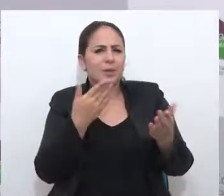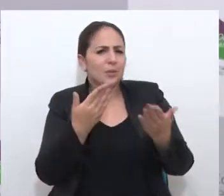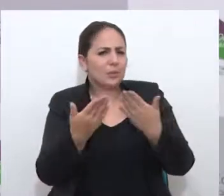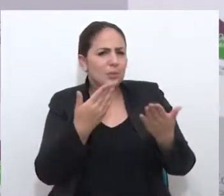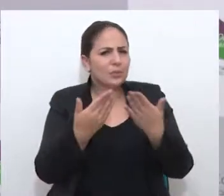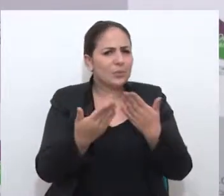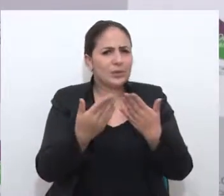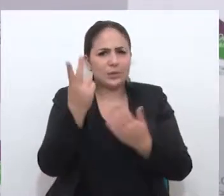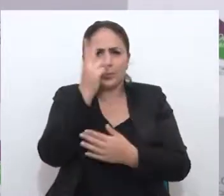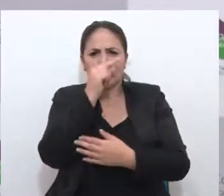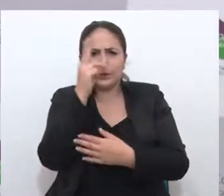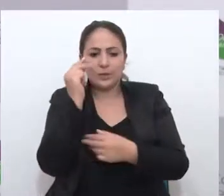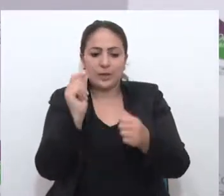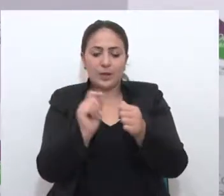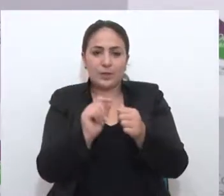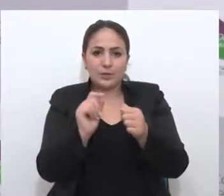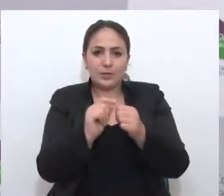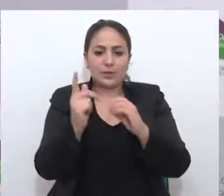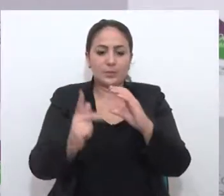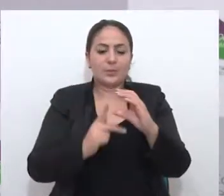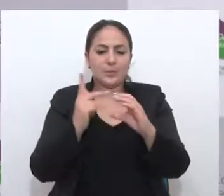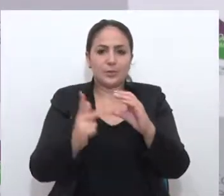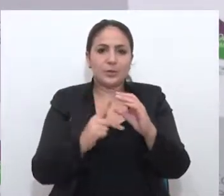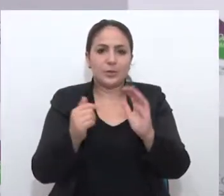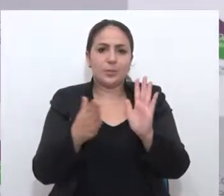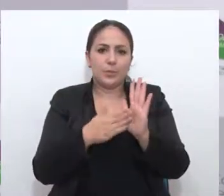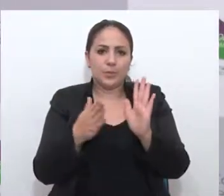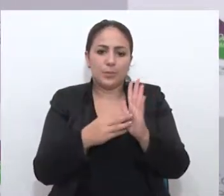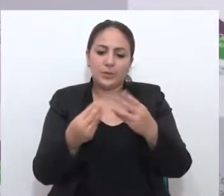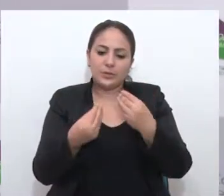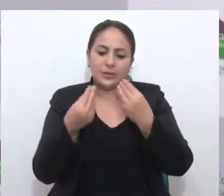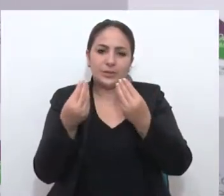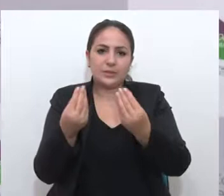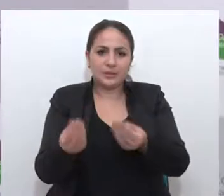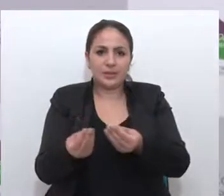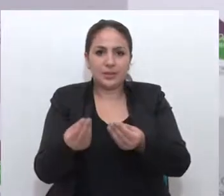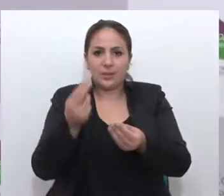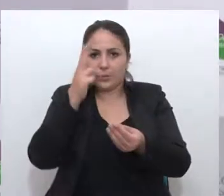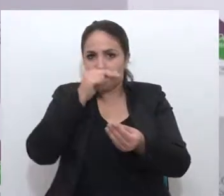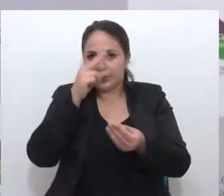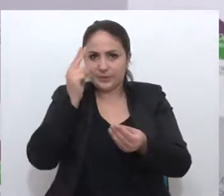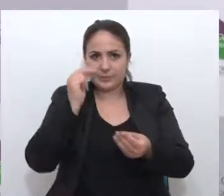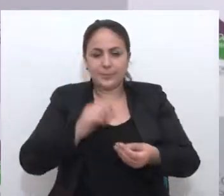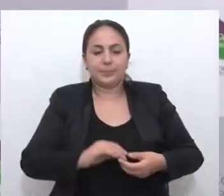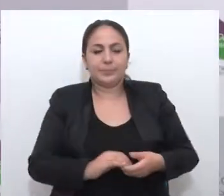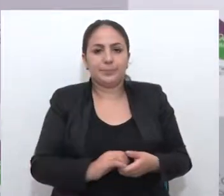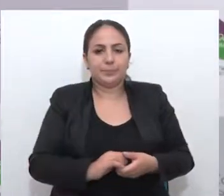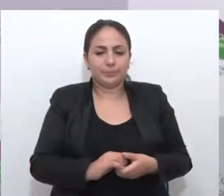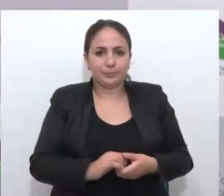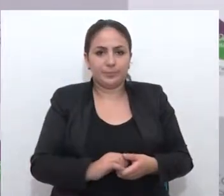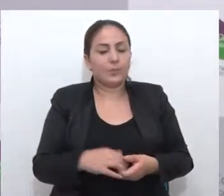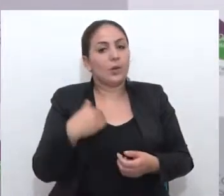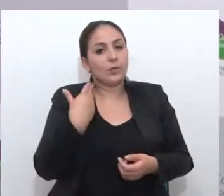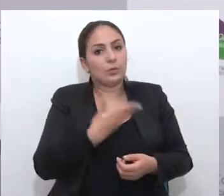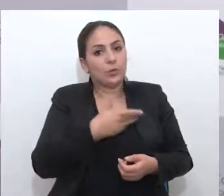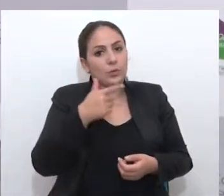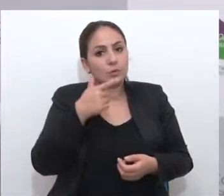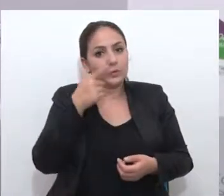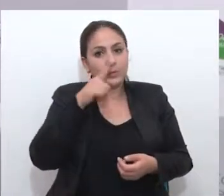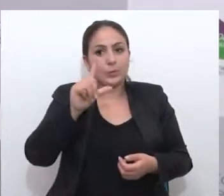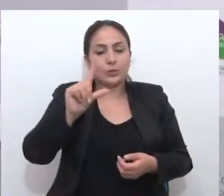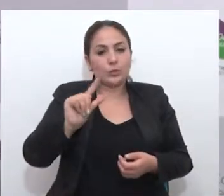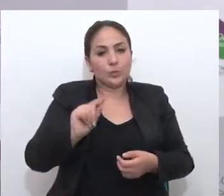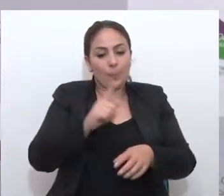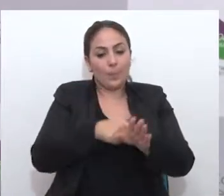de questionamentos ao Executivo Municipal que são feitos pelo Legislativo, proposições que são enviadas pelo Legislativo ao Executivo Municipal. E